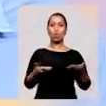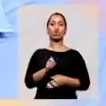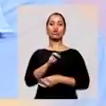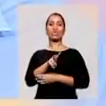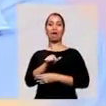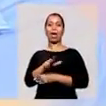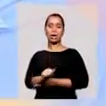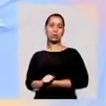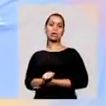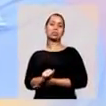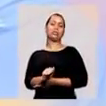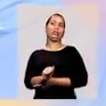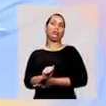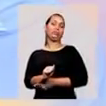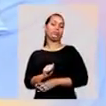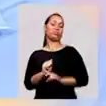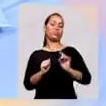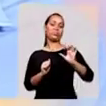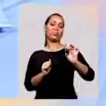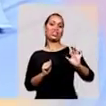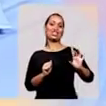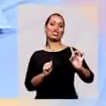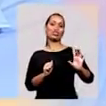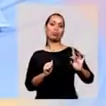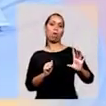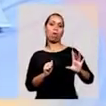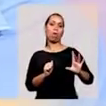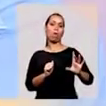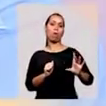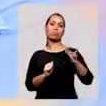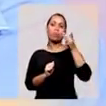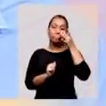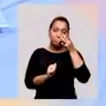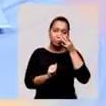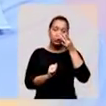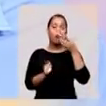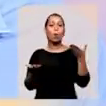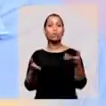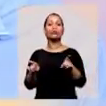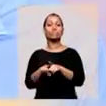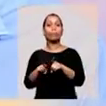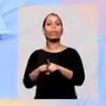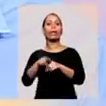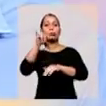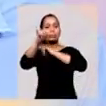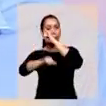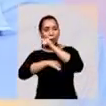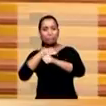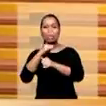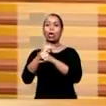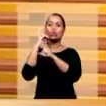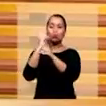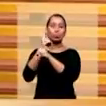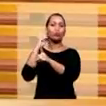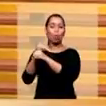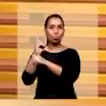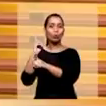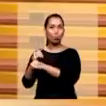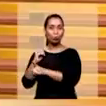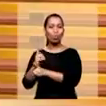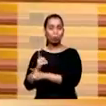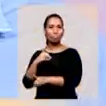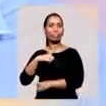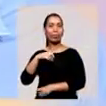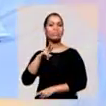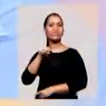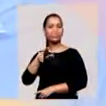hoje as vagas, elas não vêm somente no presencial, hoje as vagas estão aí na rede, né? A Letícia falou